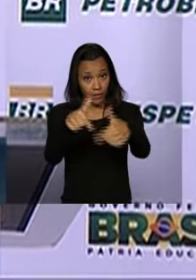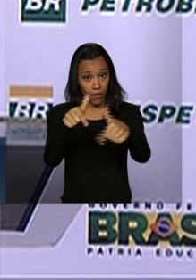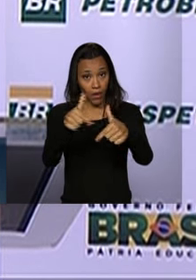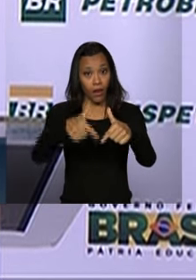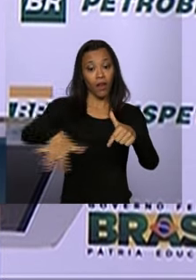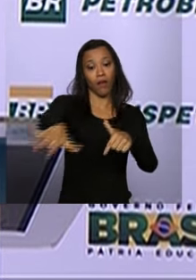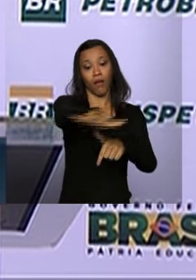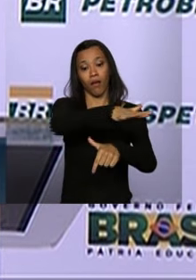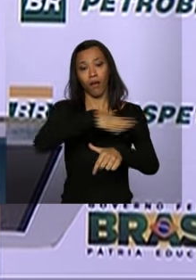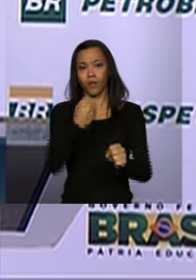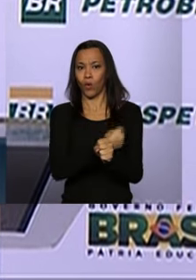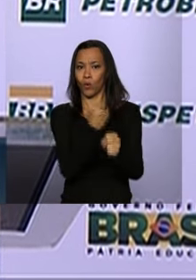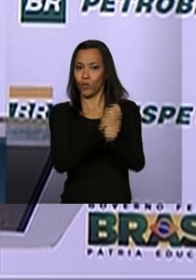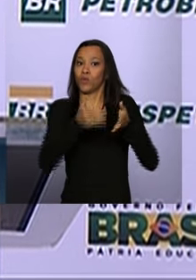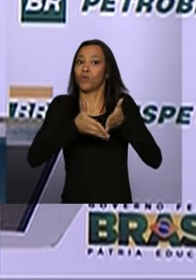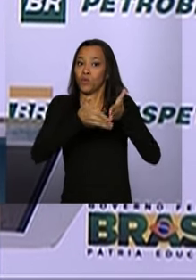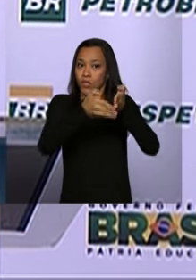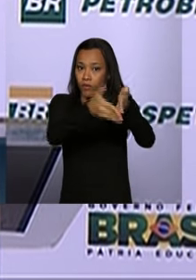industrial.